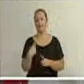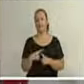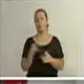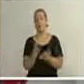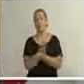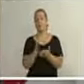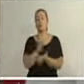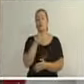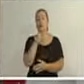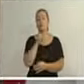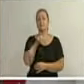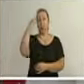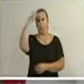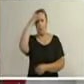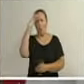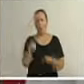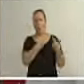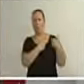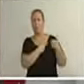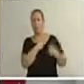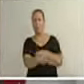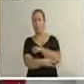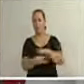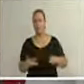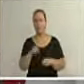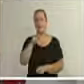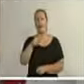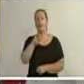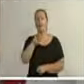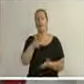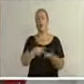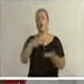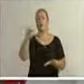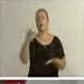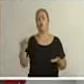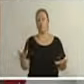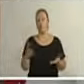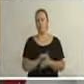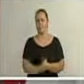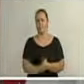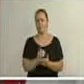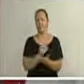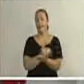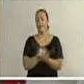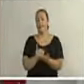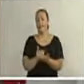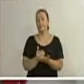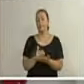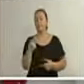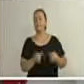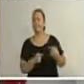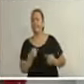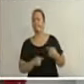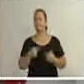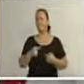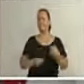que comumente estão se dizendo. E aí surgiu os questionamentos sobre o crime de responsabilidade ou não,